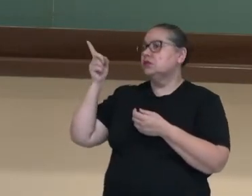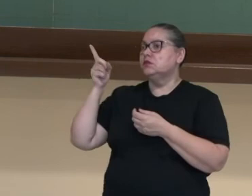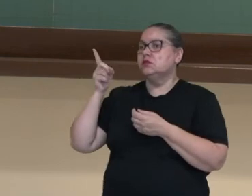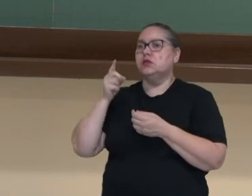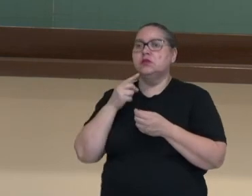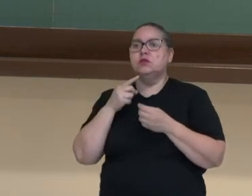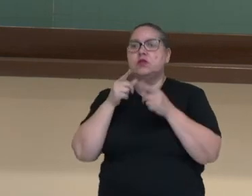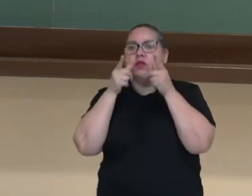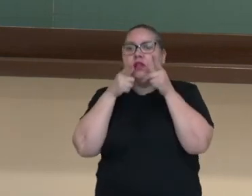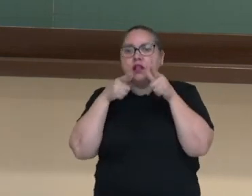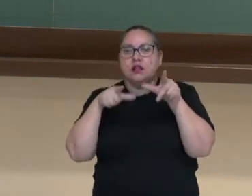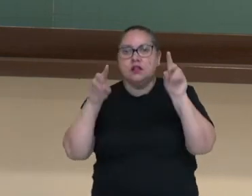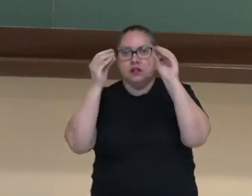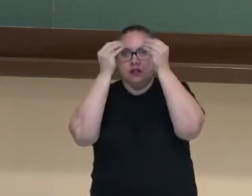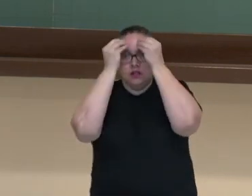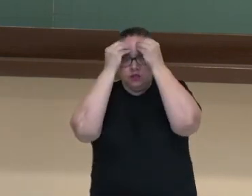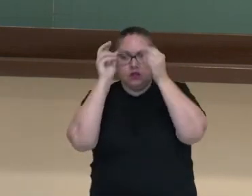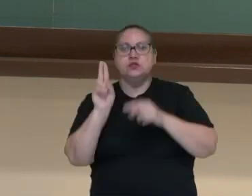linguagem utilizada no poema.